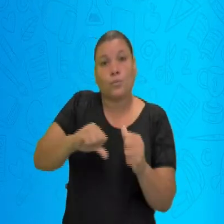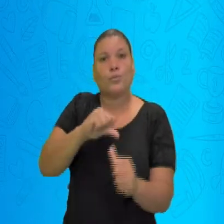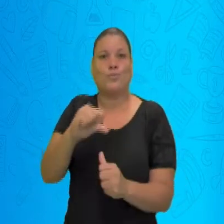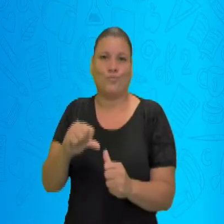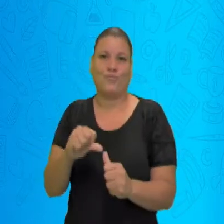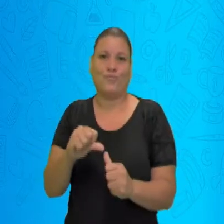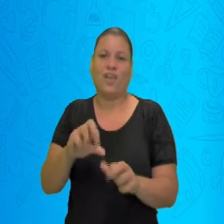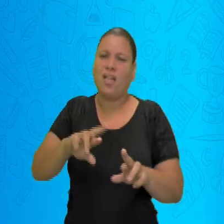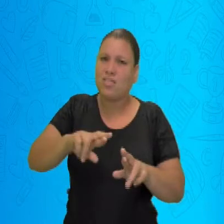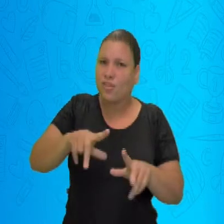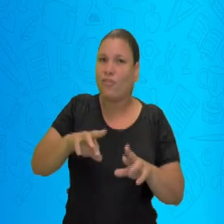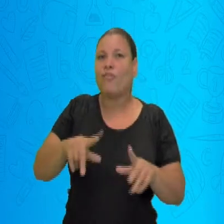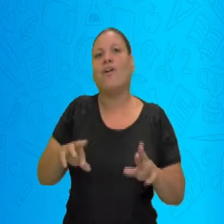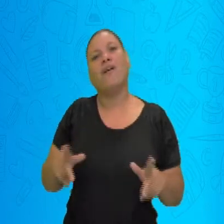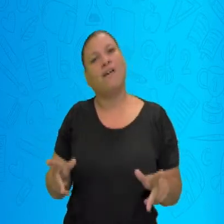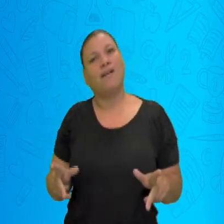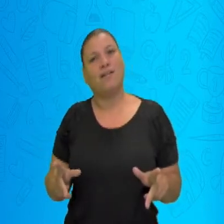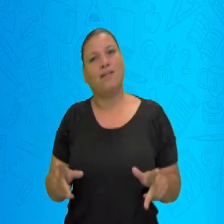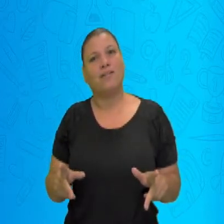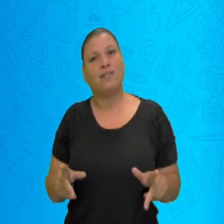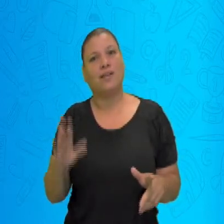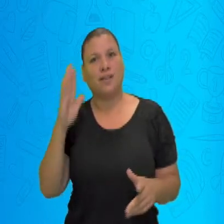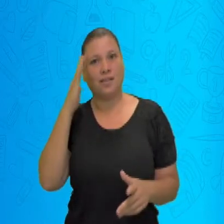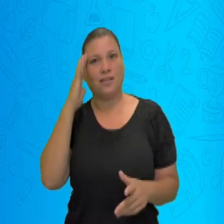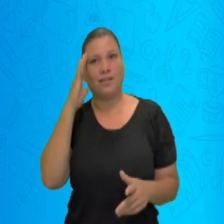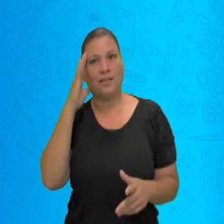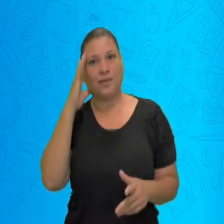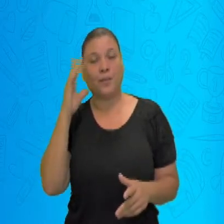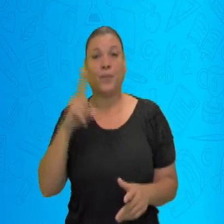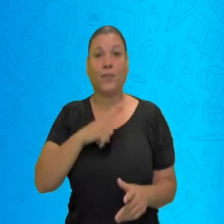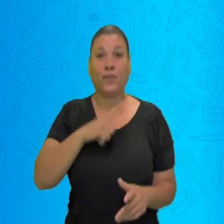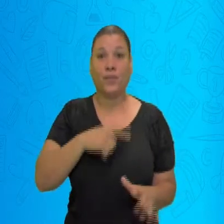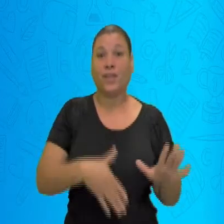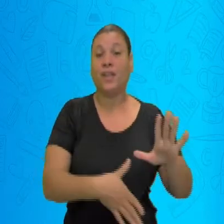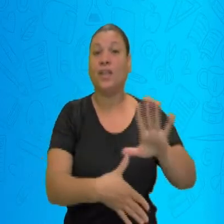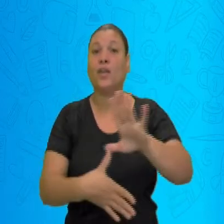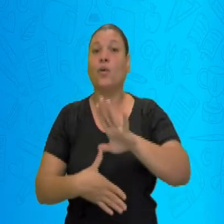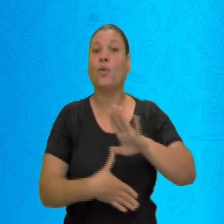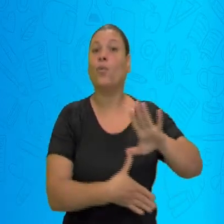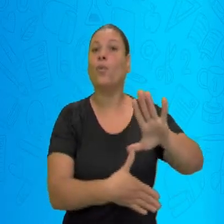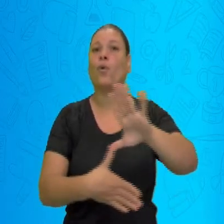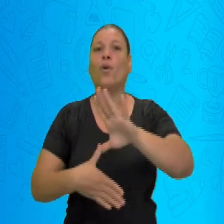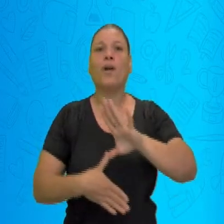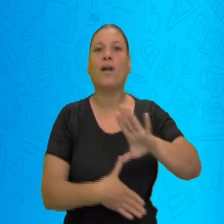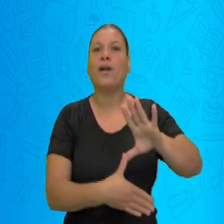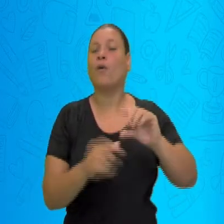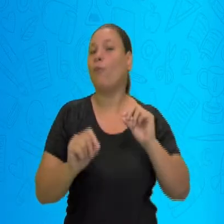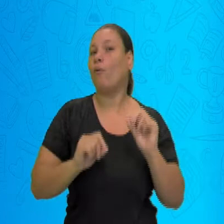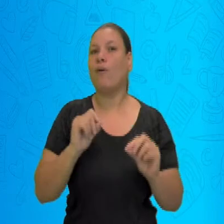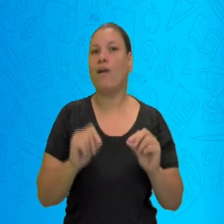visão, nós vamos ter no continente americano